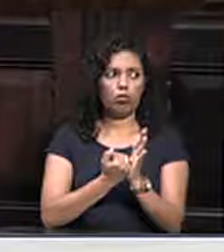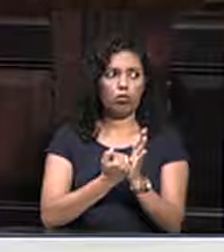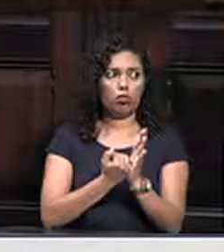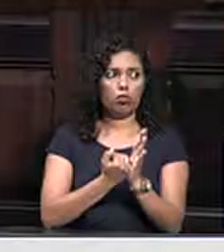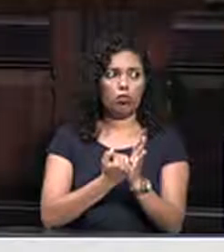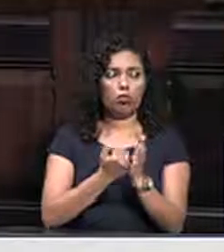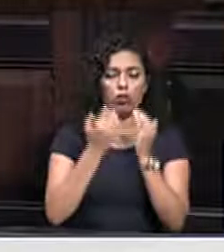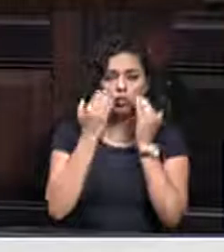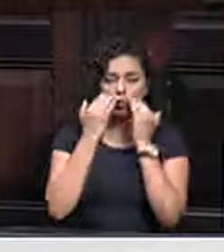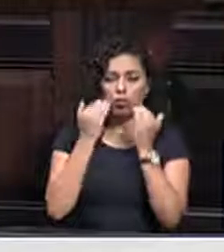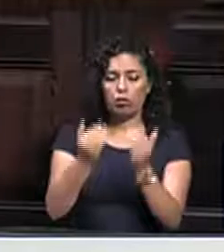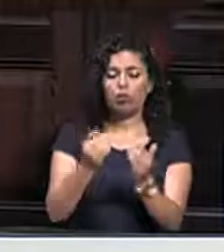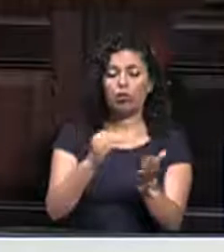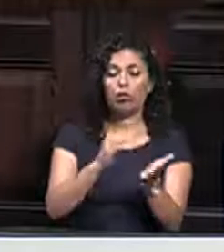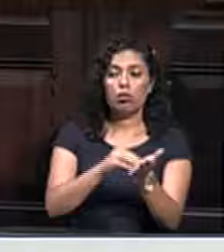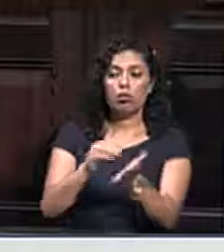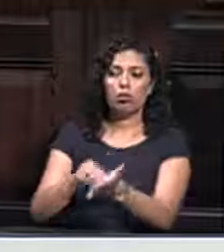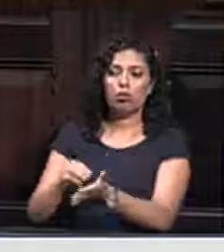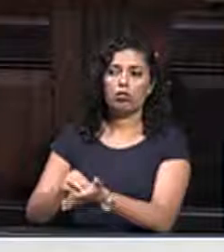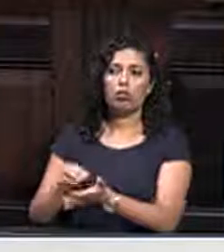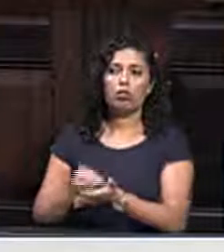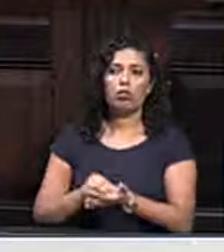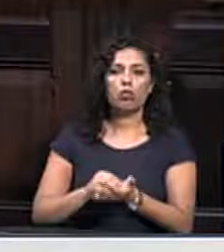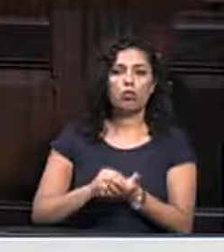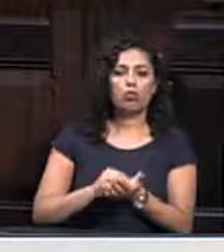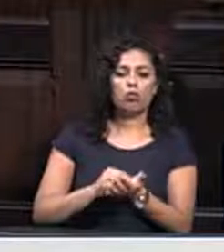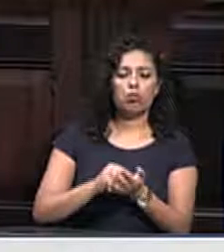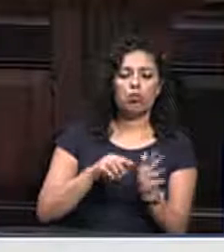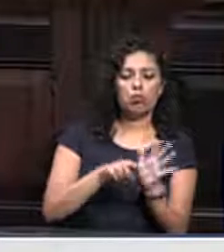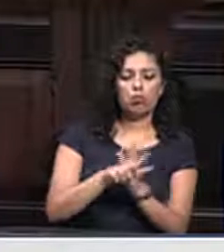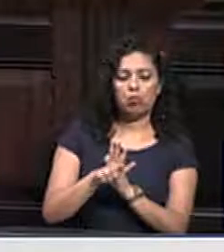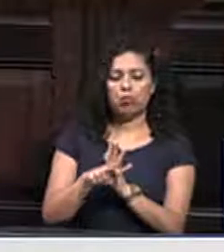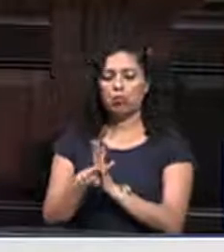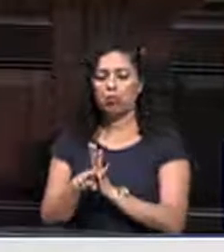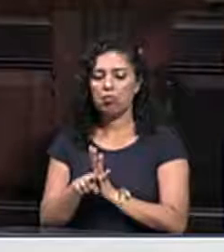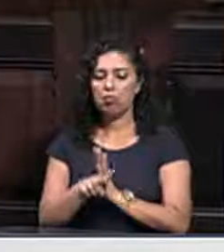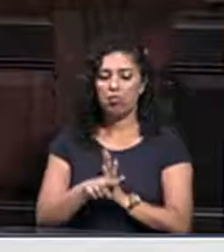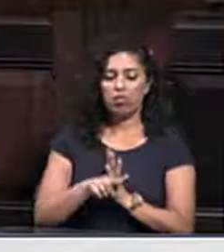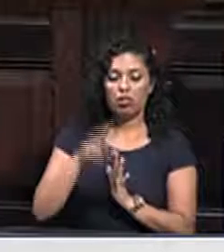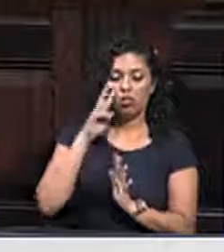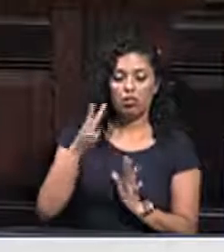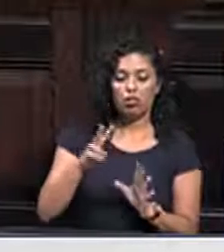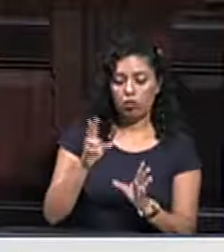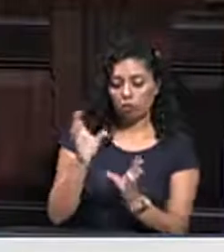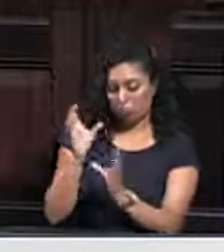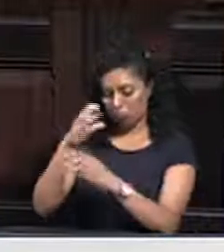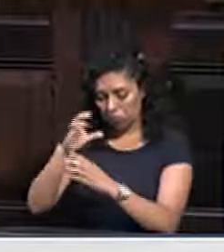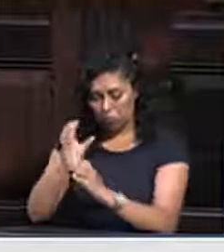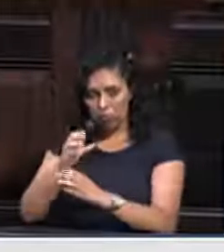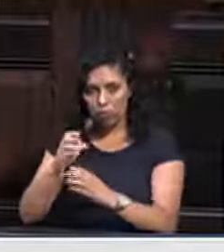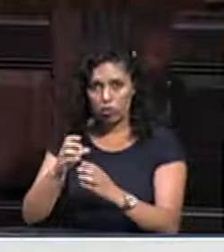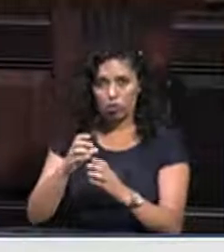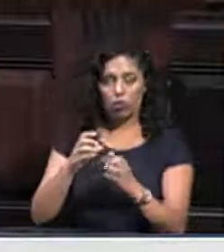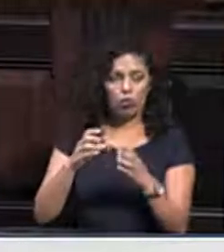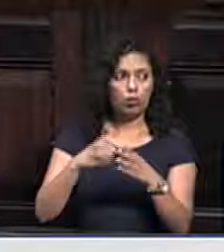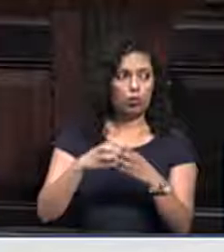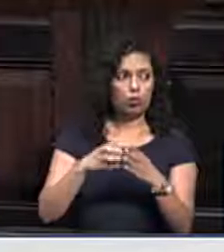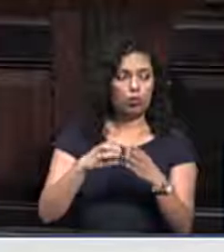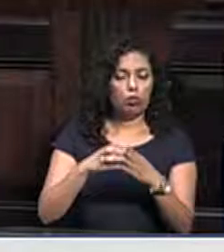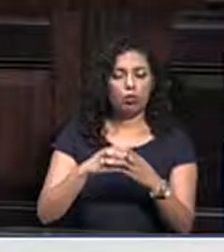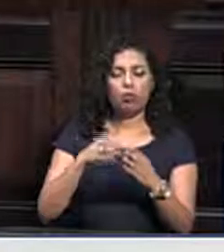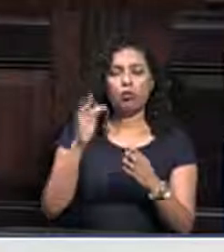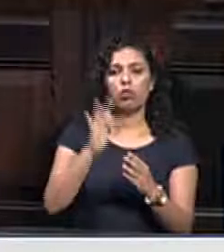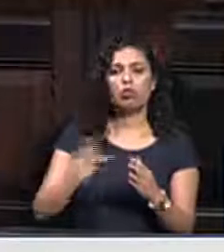menos teve embasamento em um diagnóstico técnico elaborado pelo Laboratório GeoEco do Departamento de Geografia da